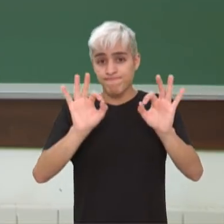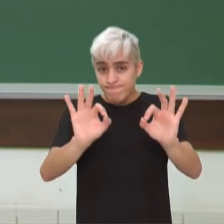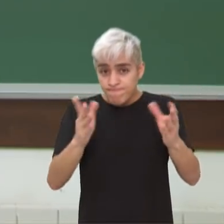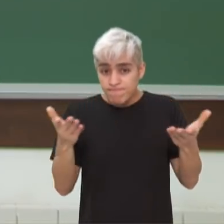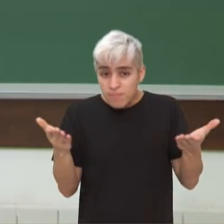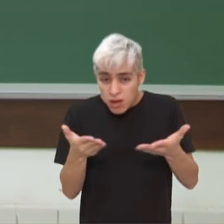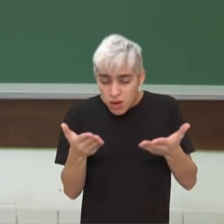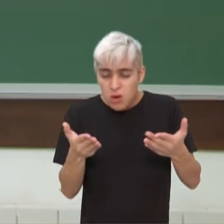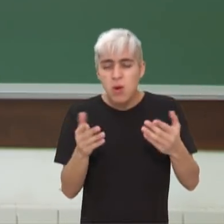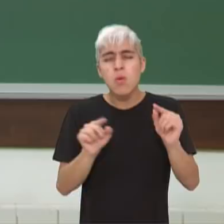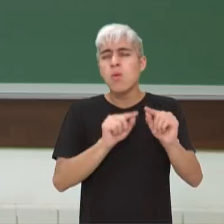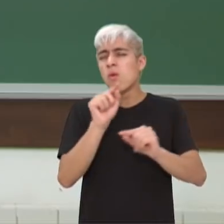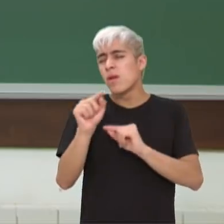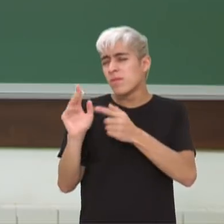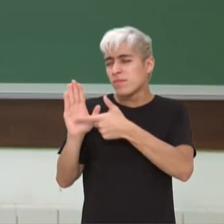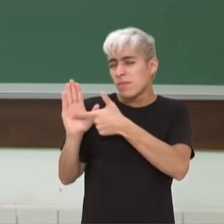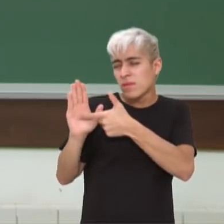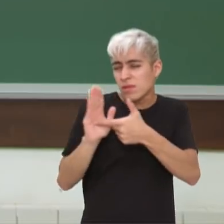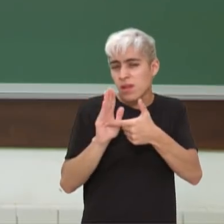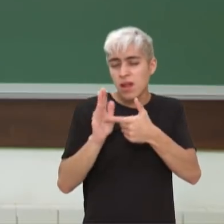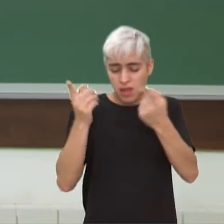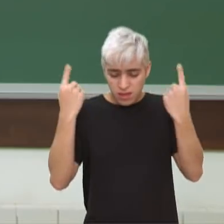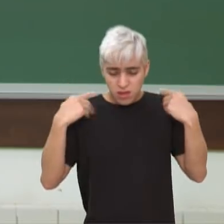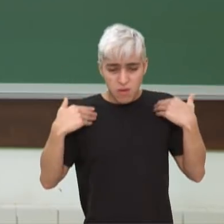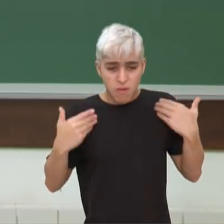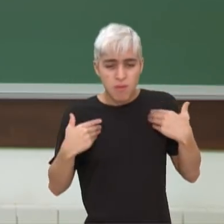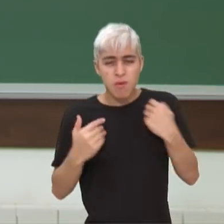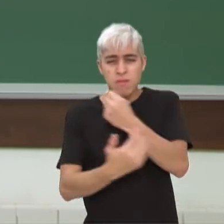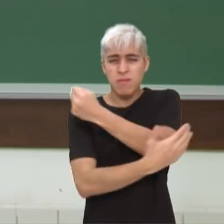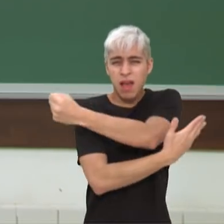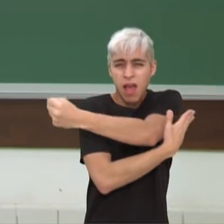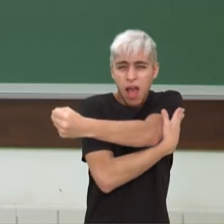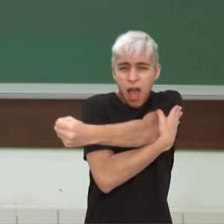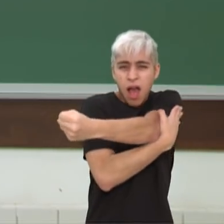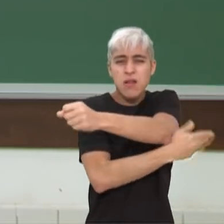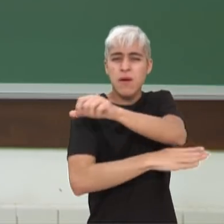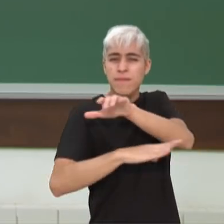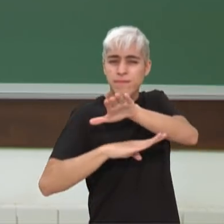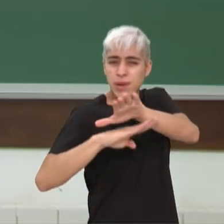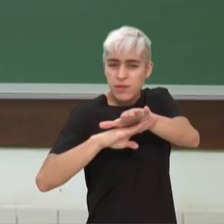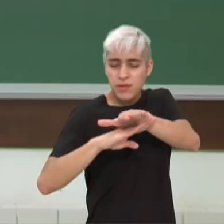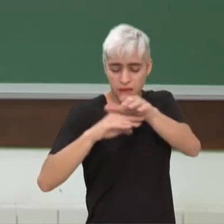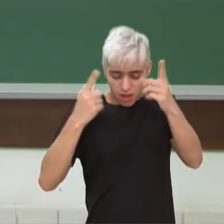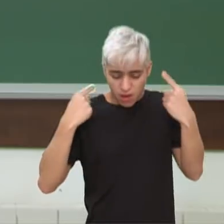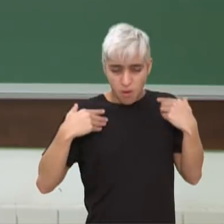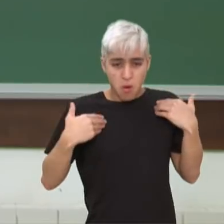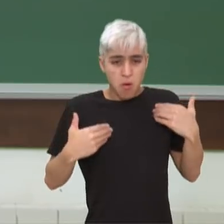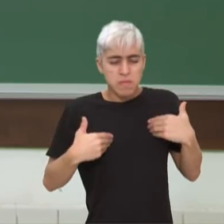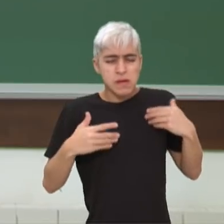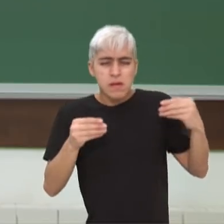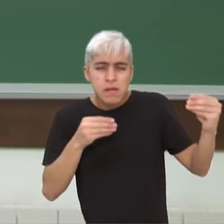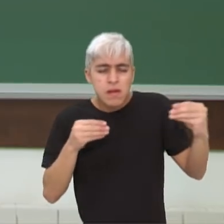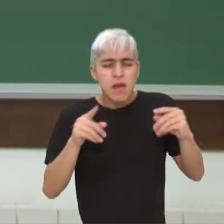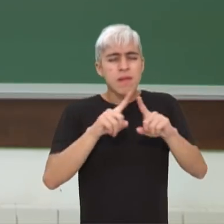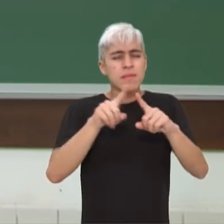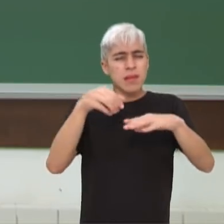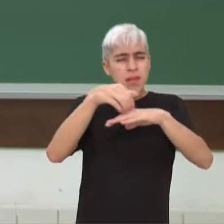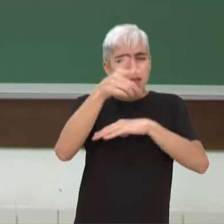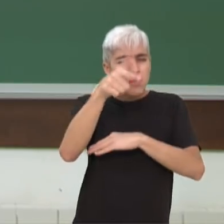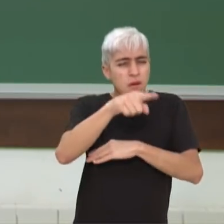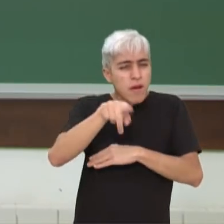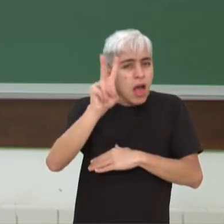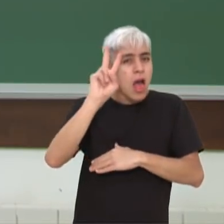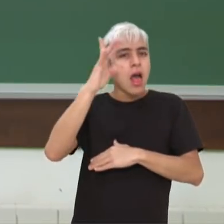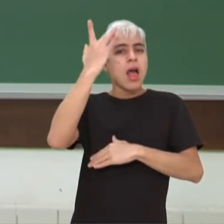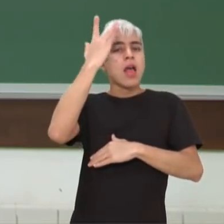para vocês alguns alongamentos que ajudam a melhorar ali a flexibilidade aí do seu corpo. Mas volto a lembrar você, meu caro aluno, que para que